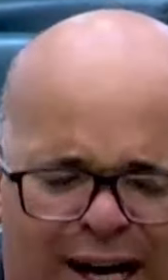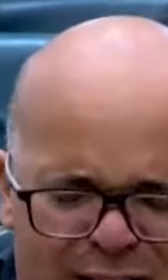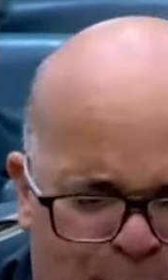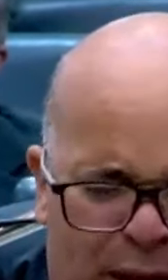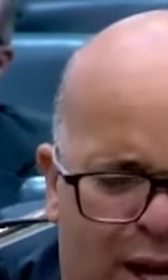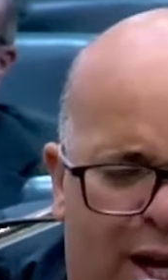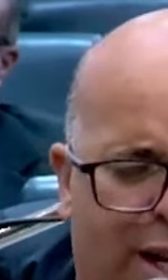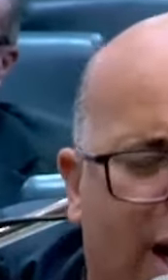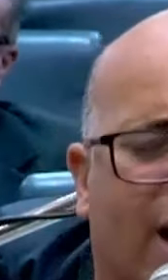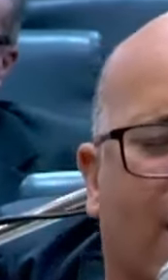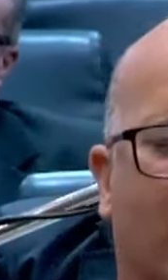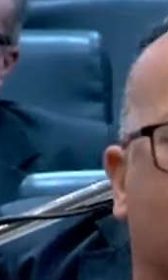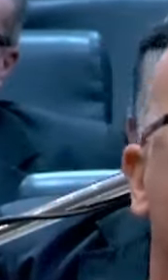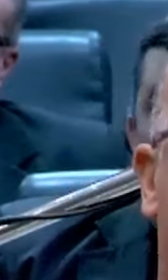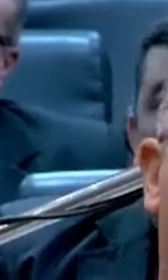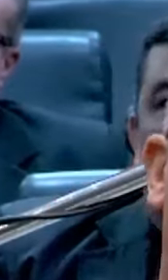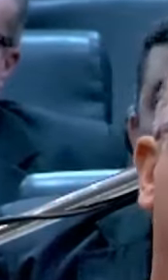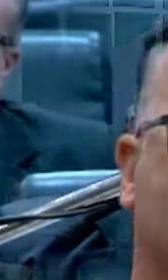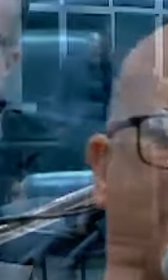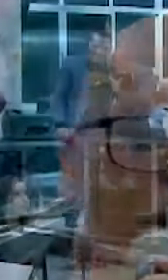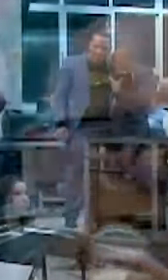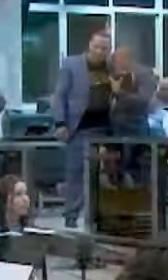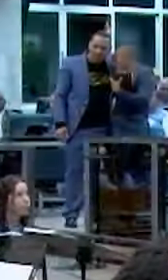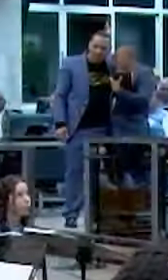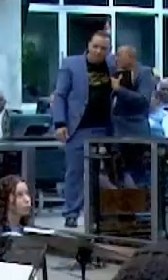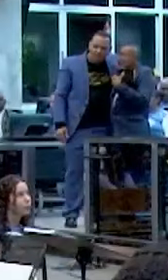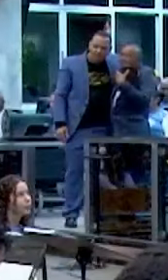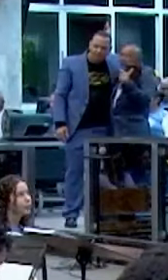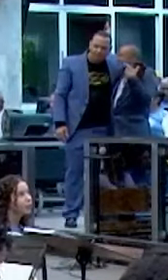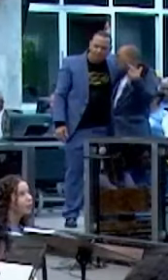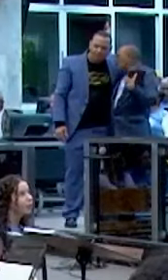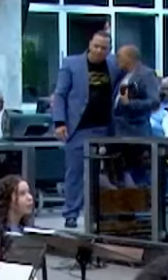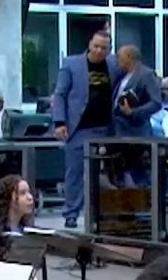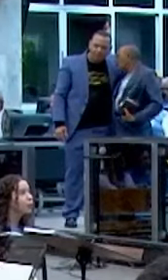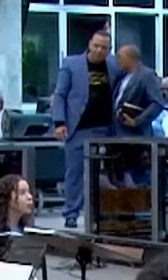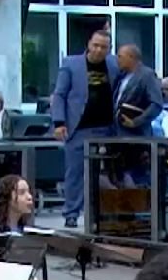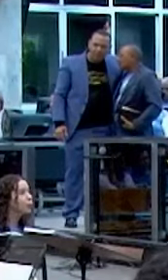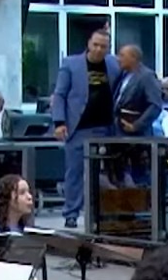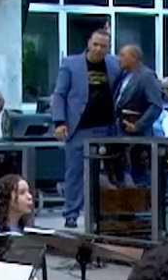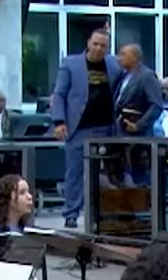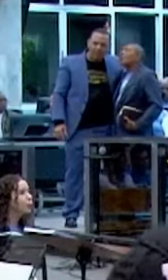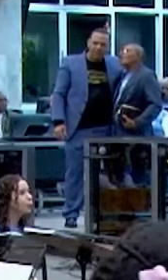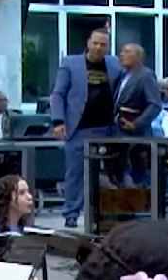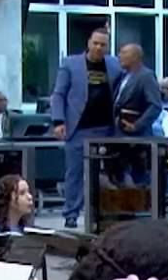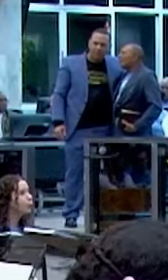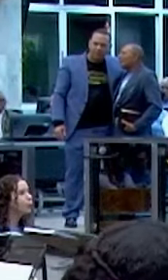A esperança em teu nome,